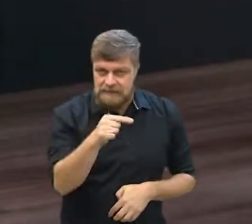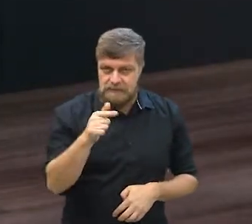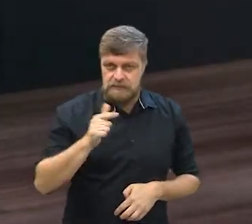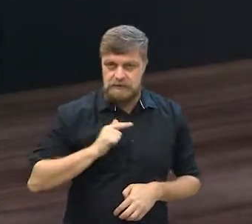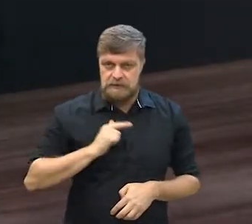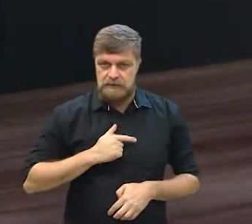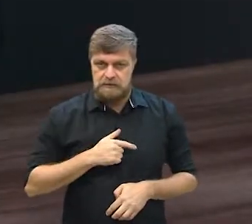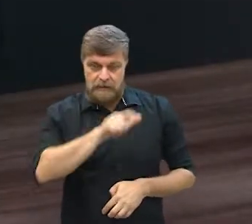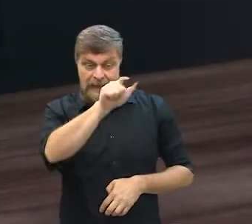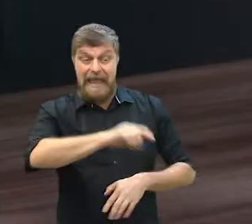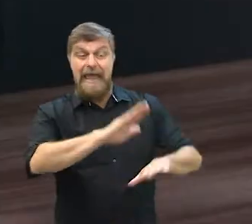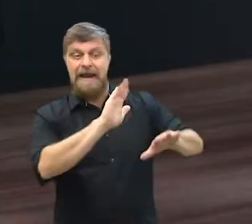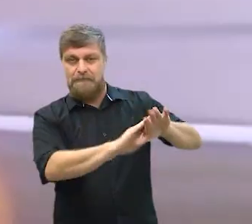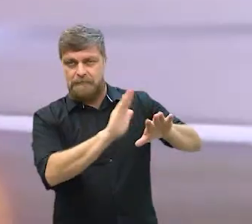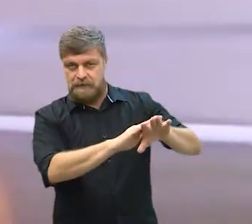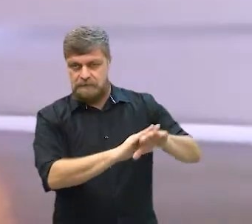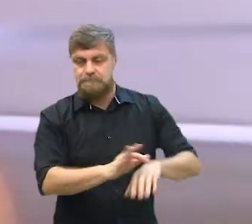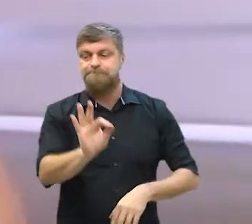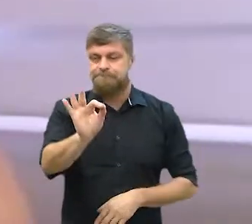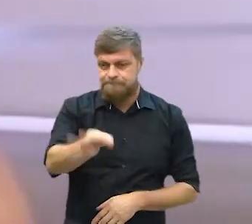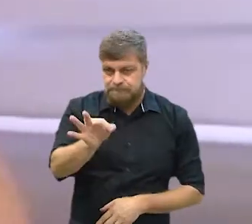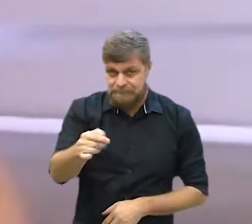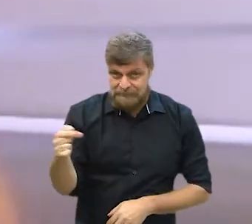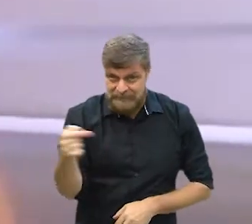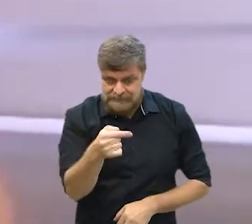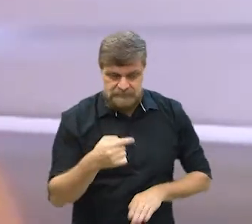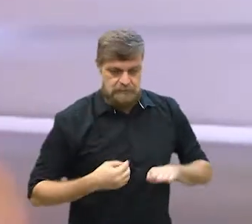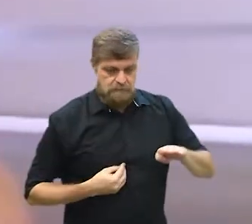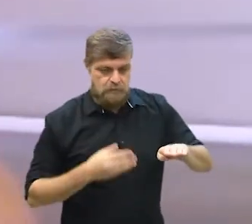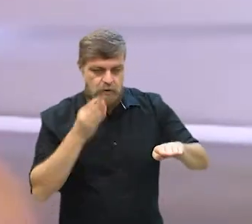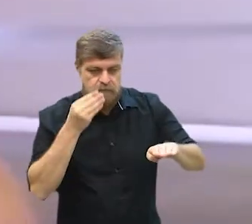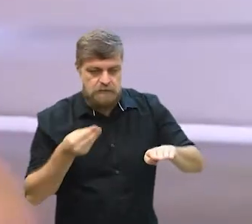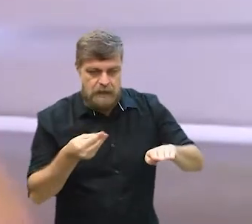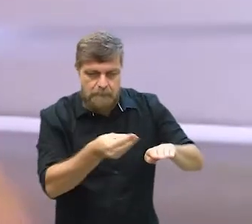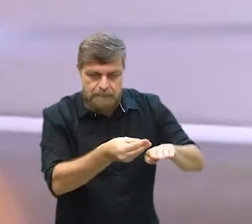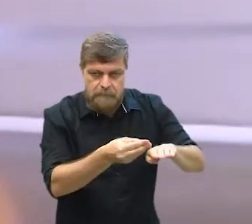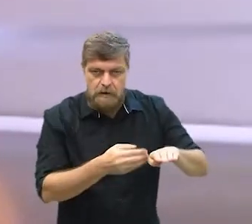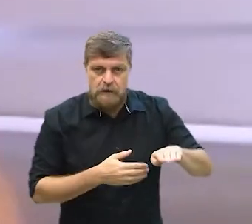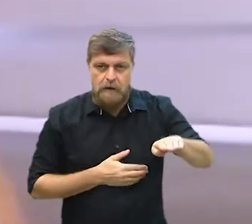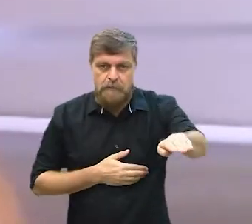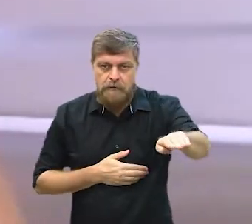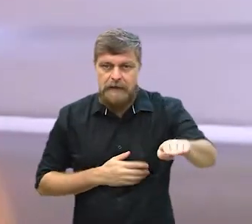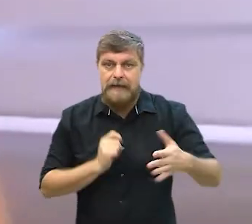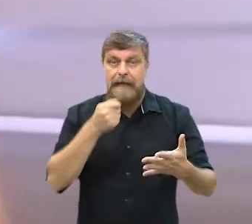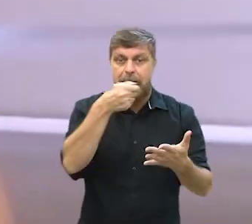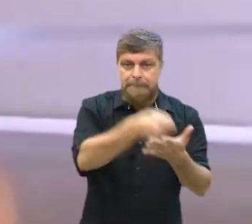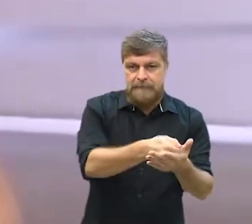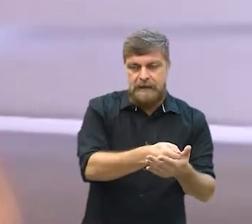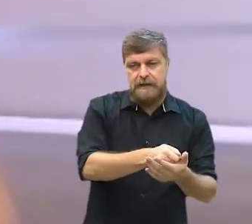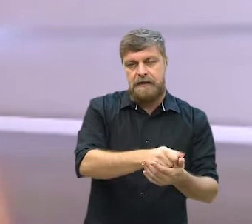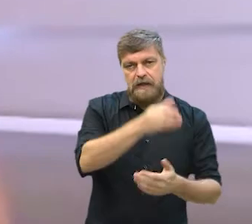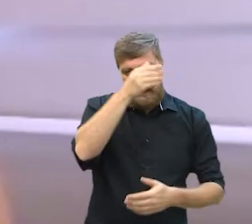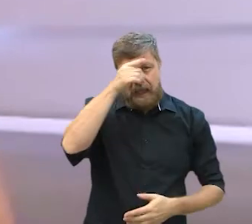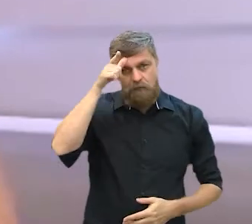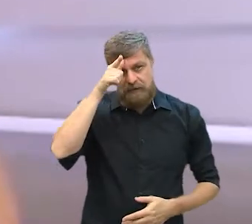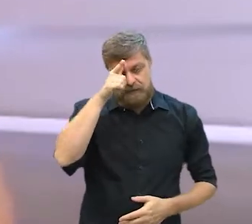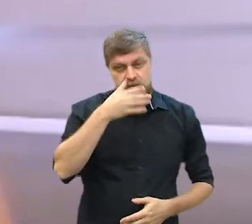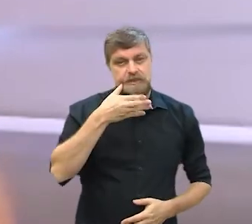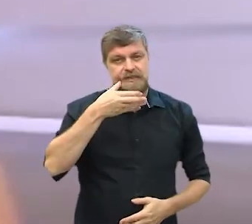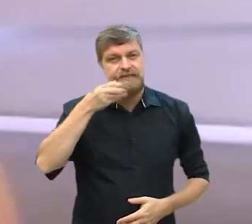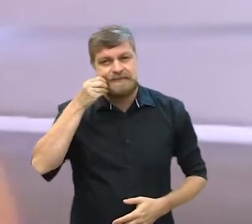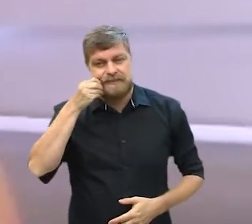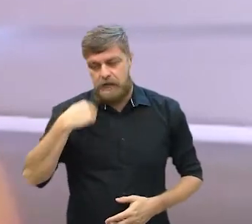tem através da entrega própria. Exatamente. Se ele tiver entrega própria, quem paga pela taxa é o usuário que